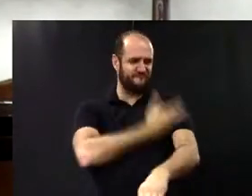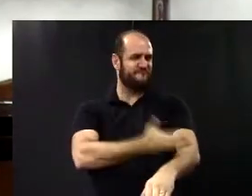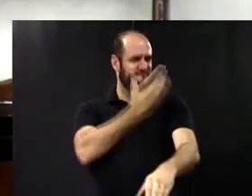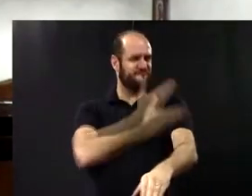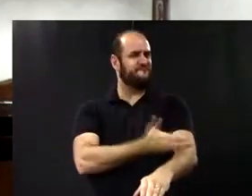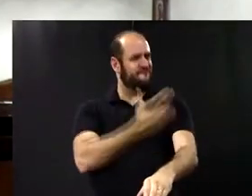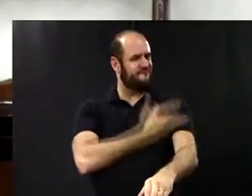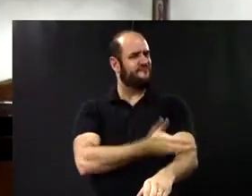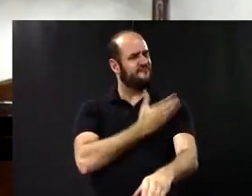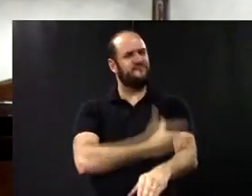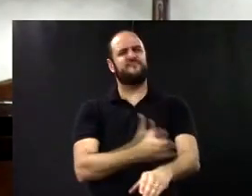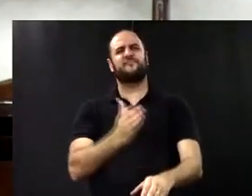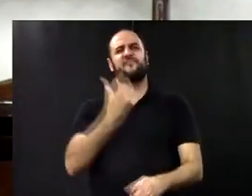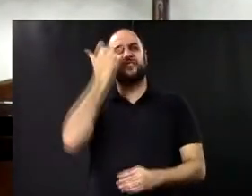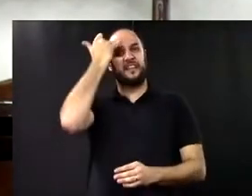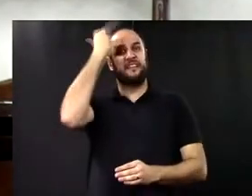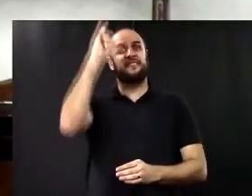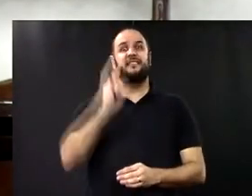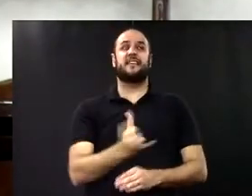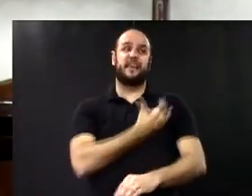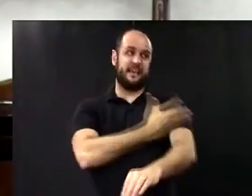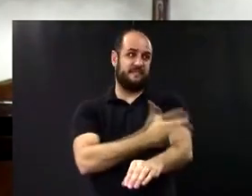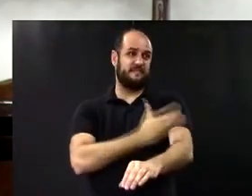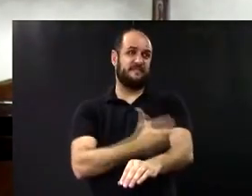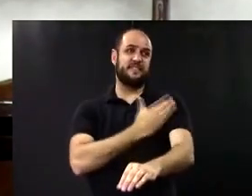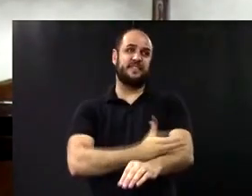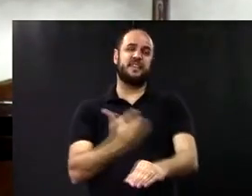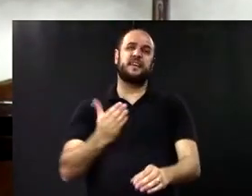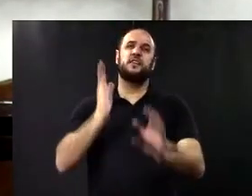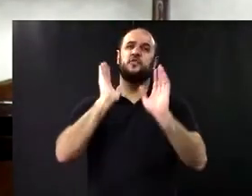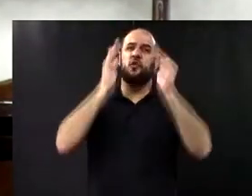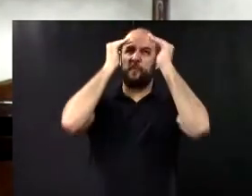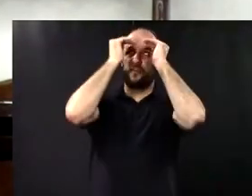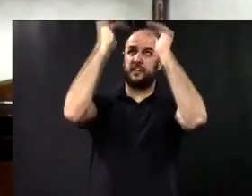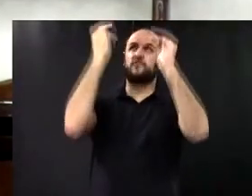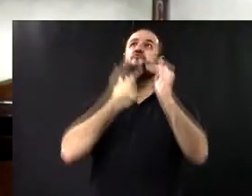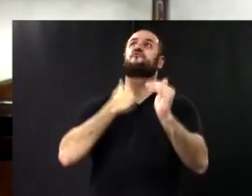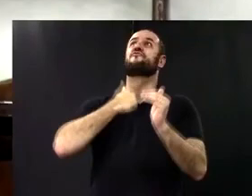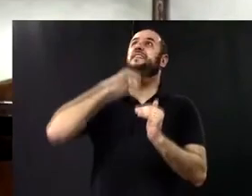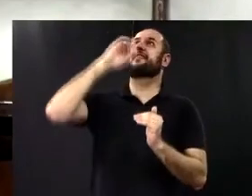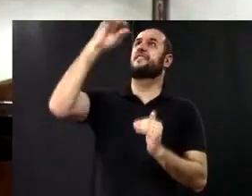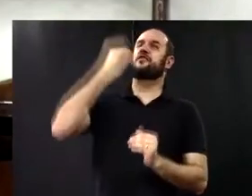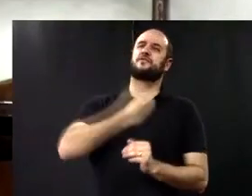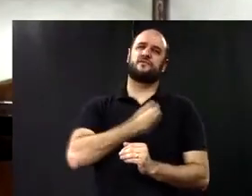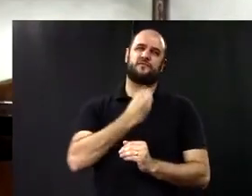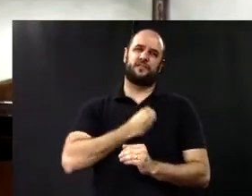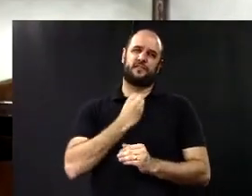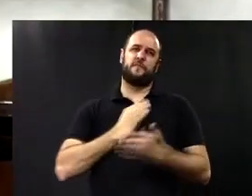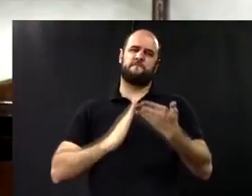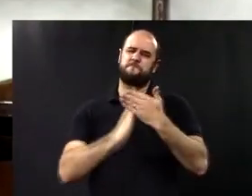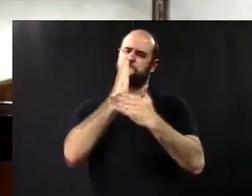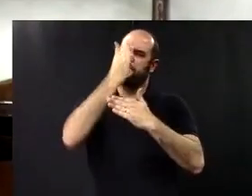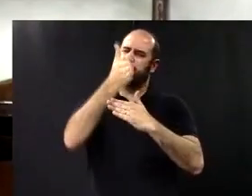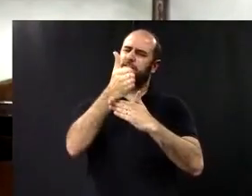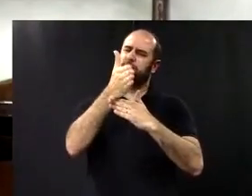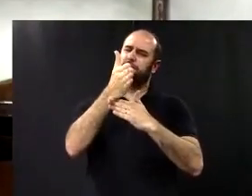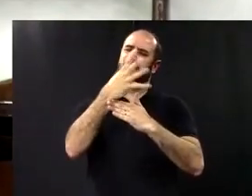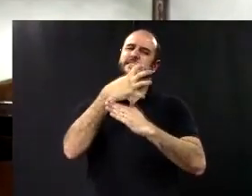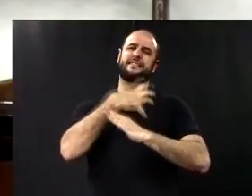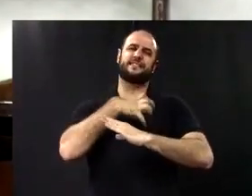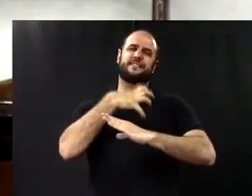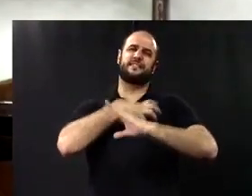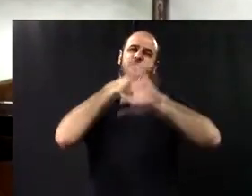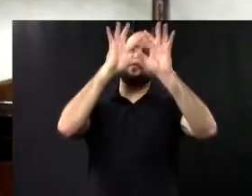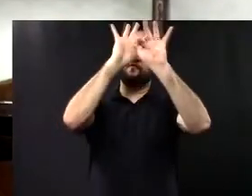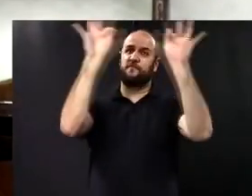privações como disciplina e que se submeteram à vontade de Deus em suas vidas, são os beneficiários da justiça e